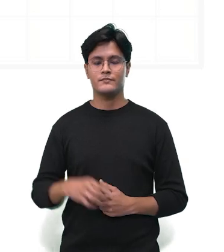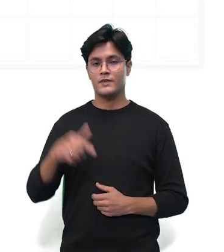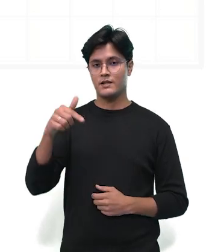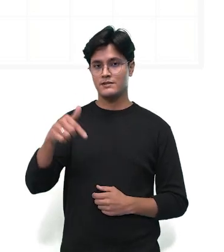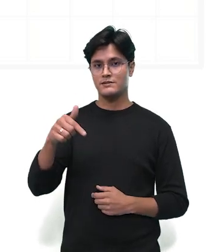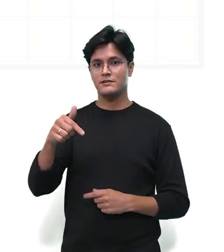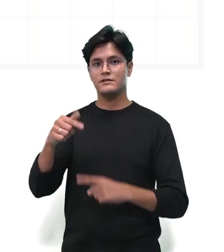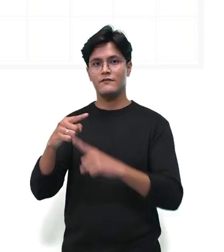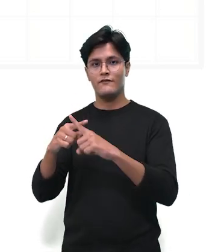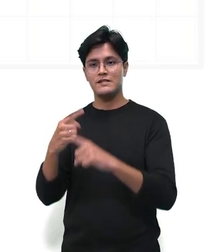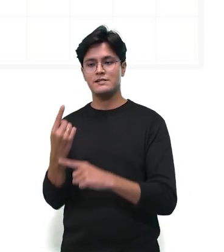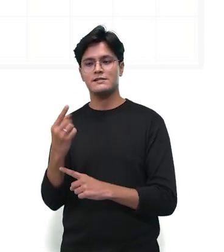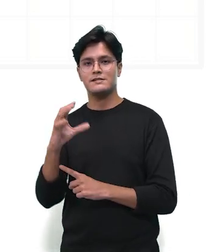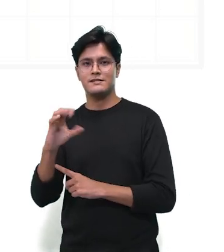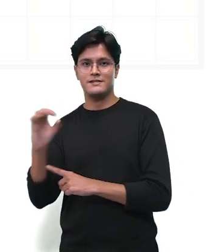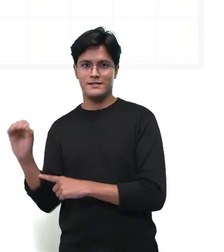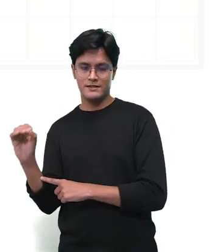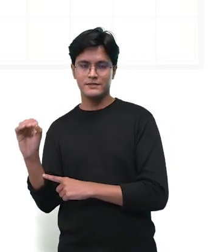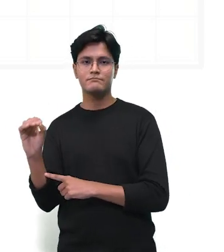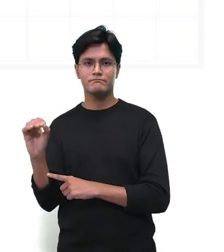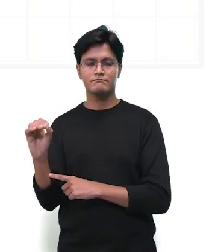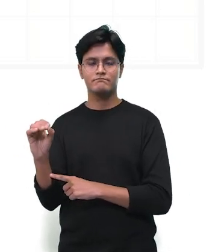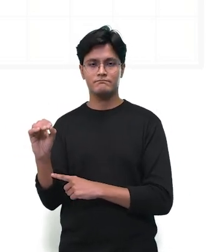7 e o 100.